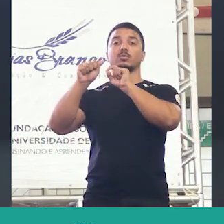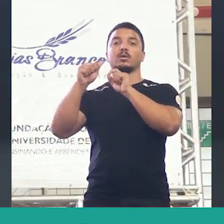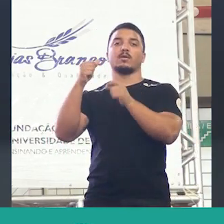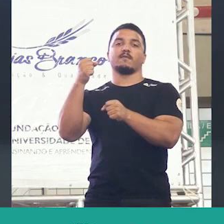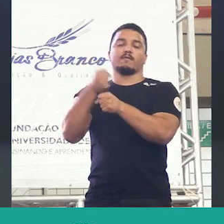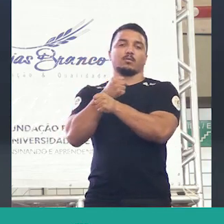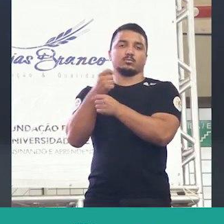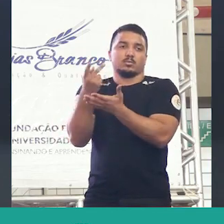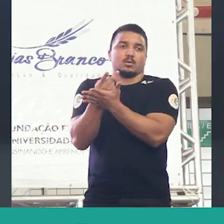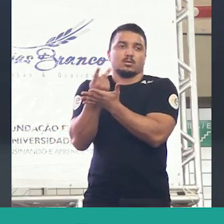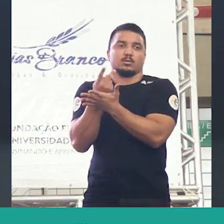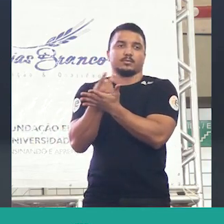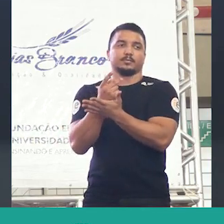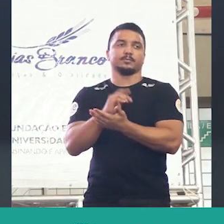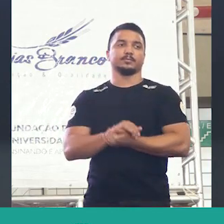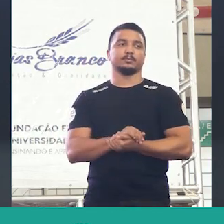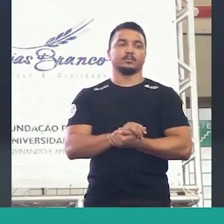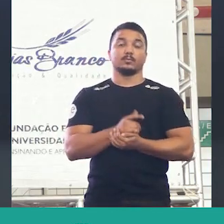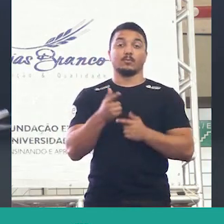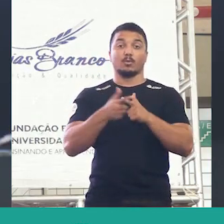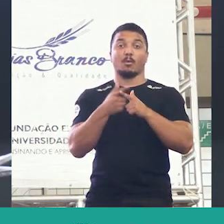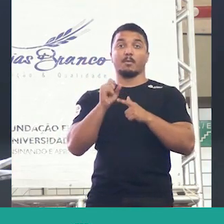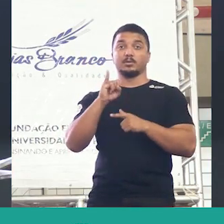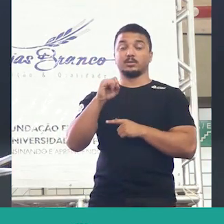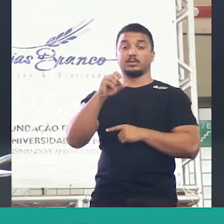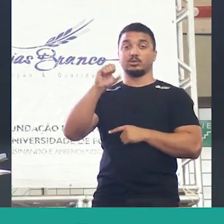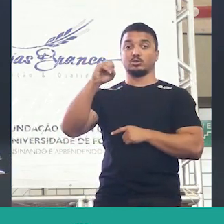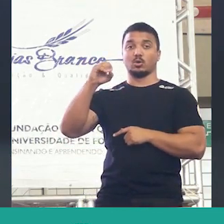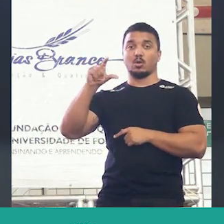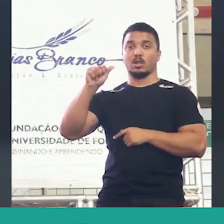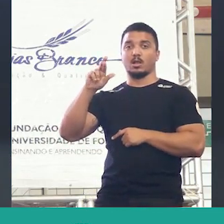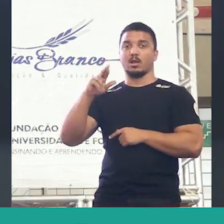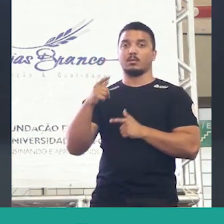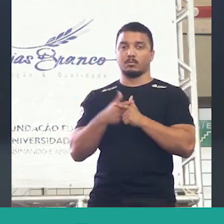pessoal? Falso. O problema é você olhar para o eclipse